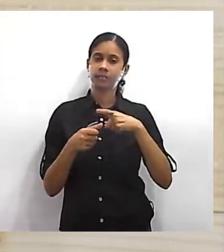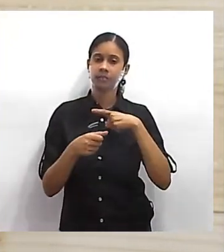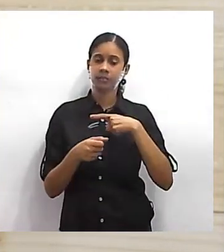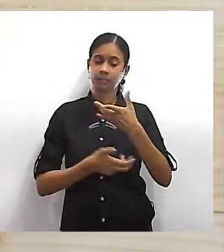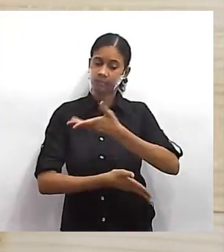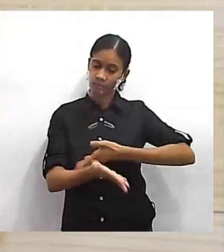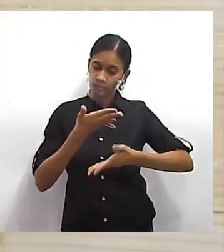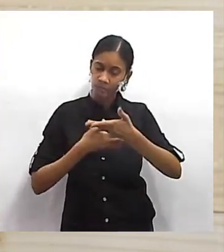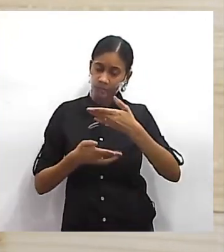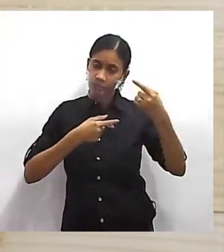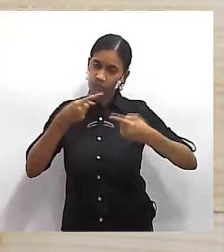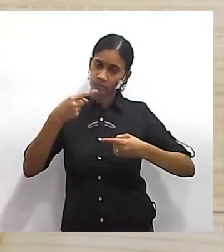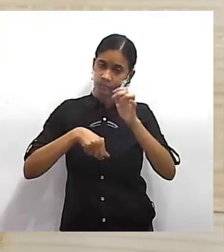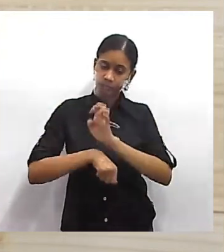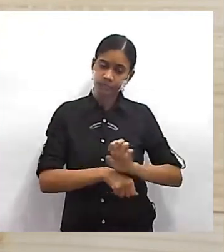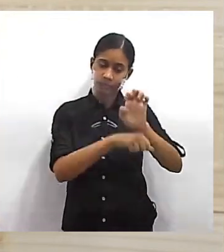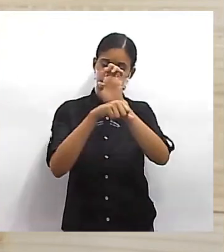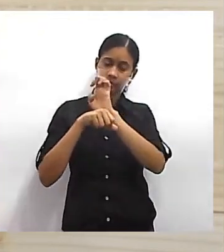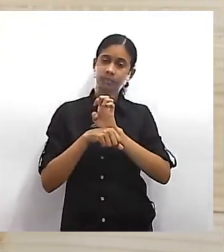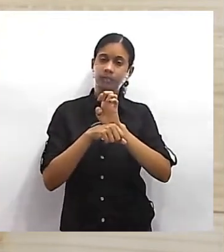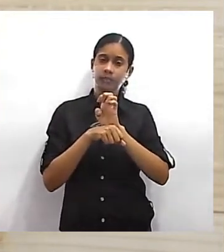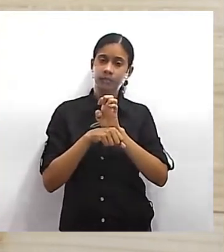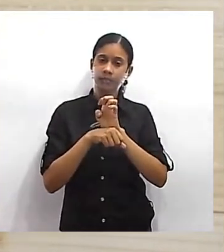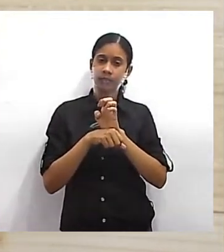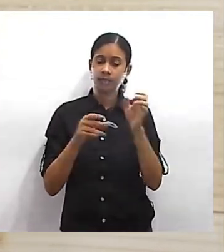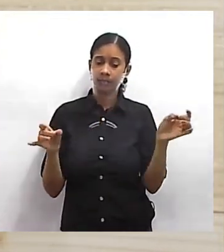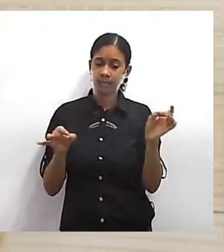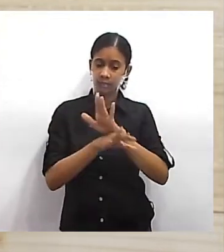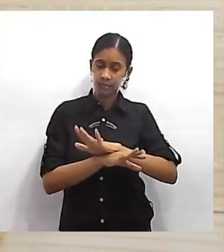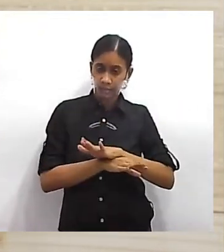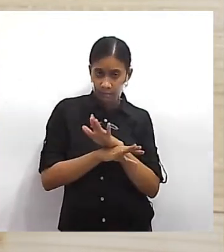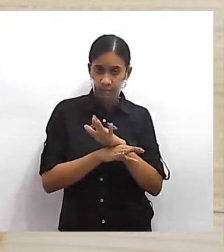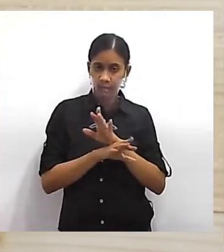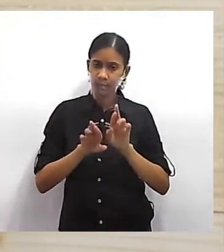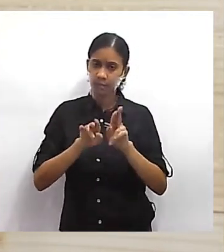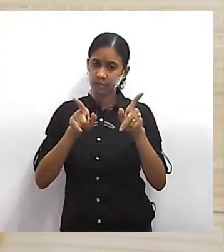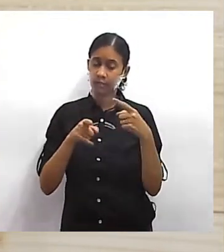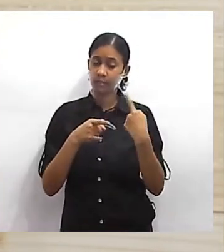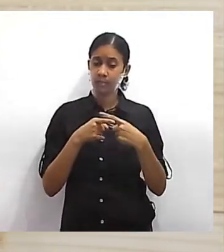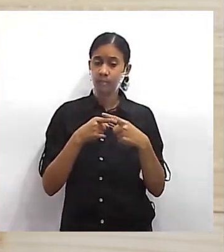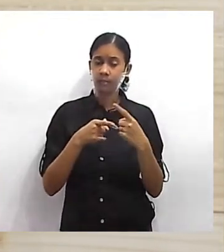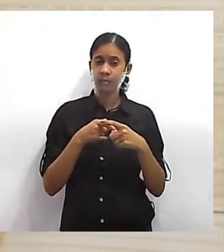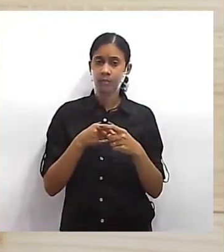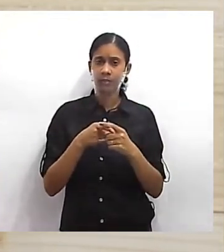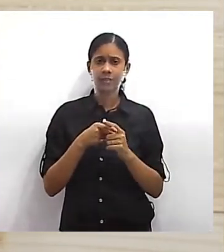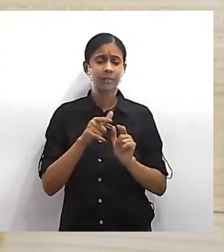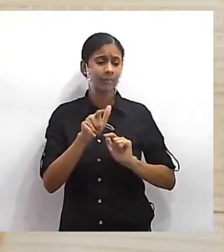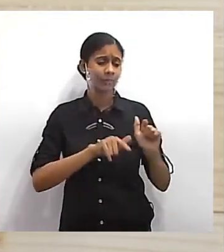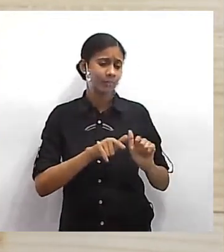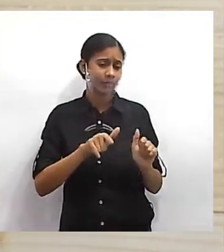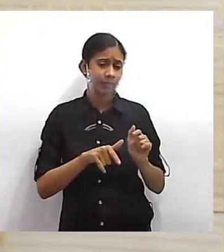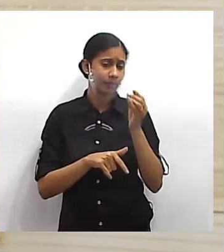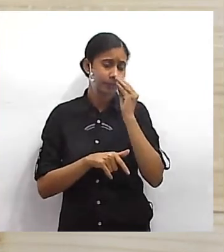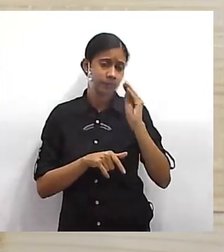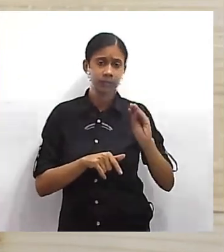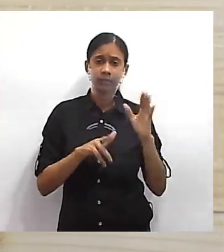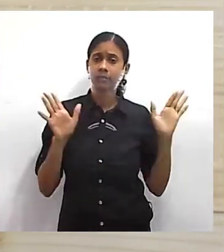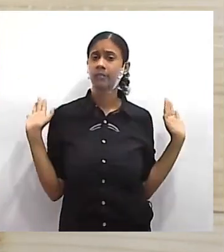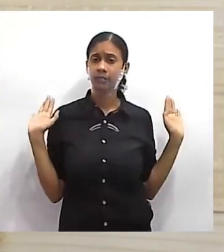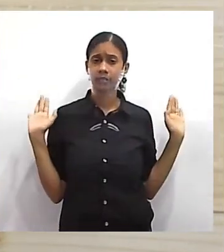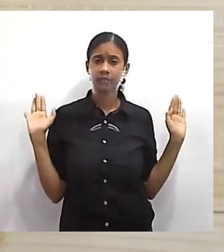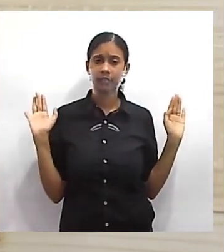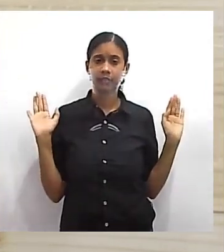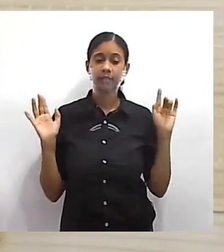Estado e políticas públicas para acabar com a desigualdade. O mercado não vai fazer isso, porque o mercado não é função do